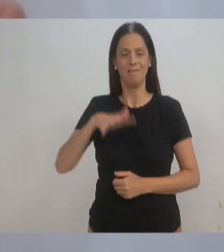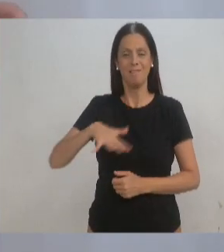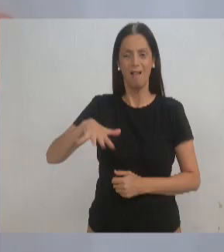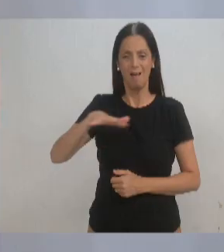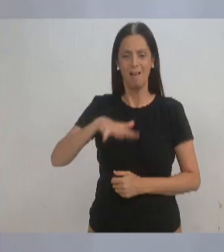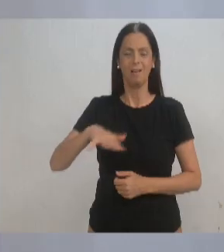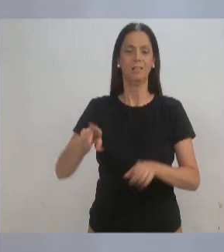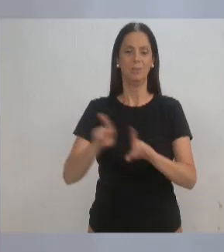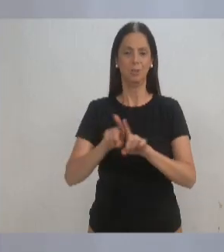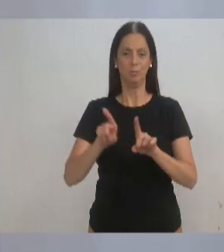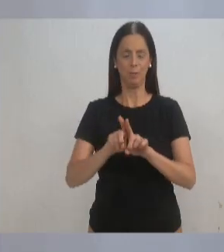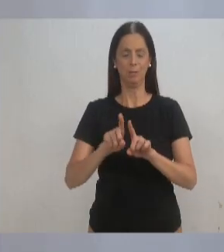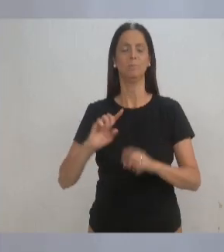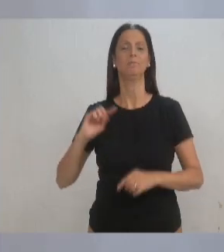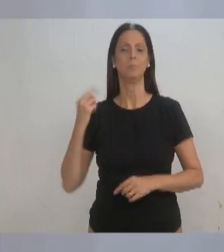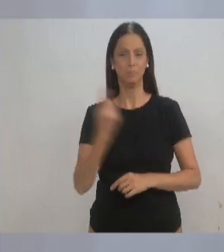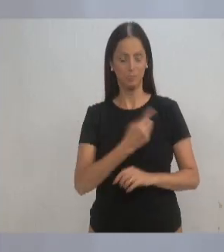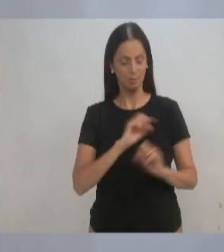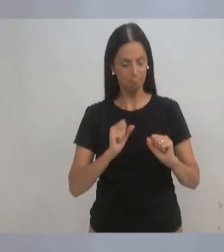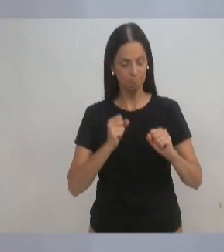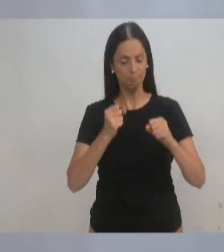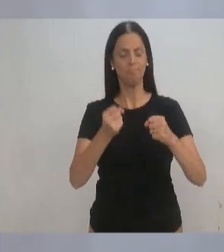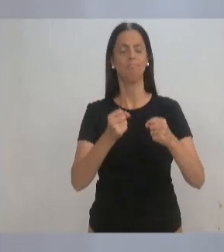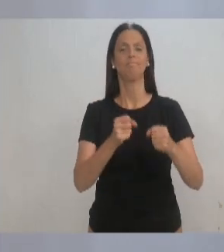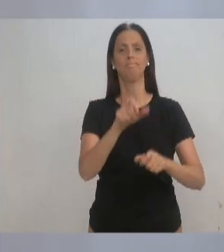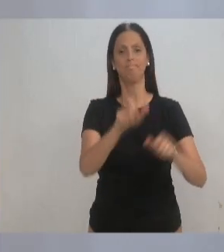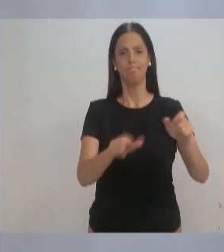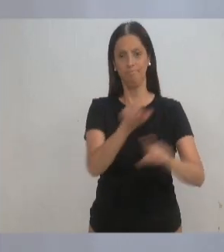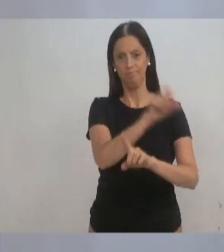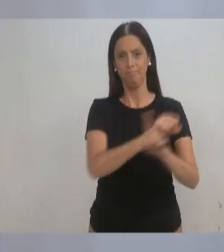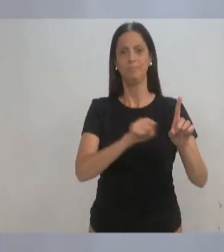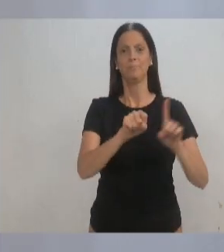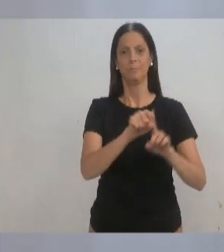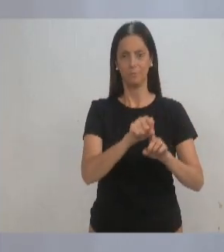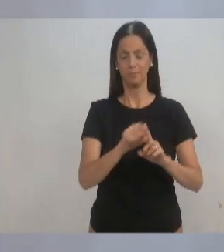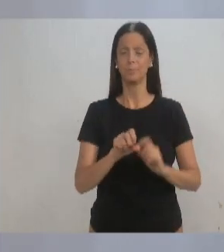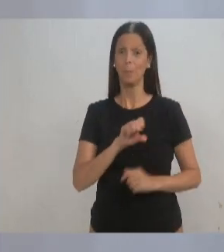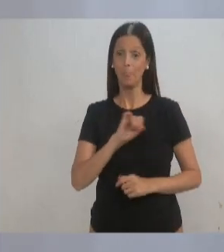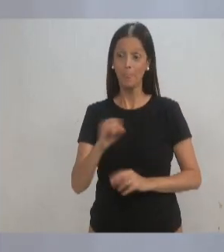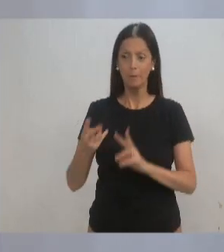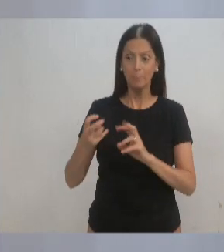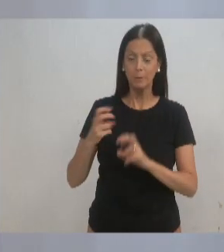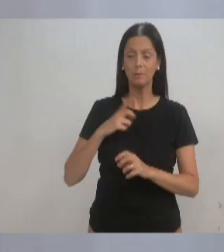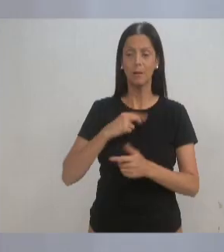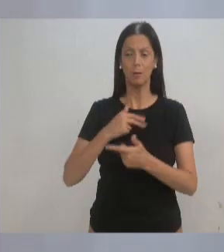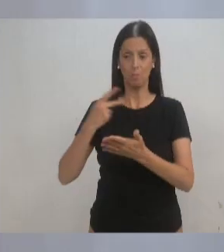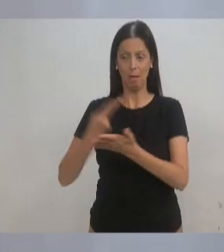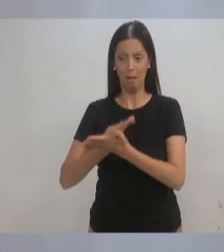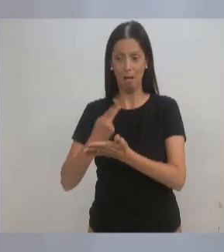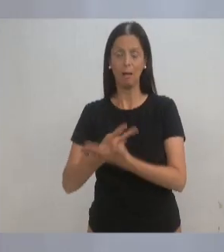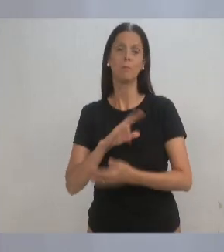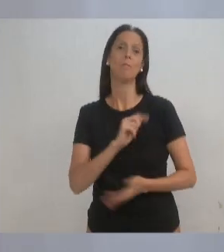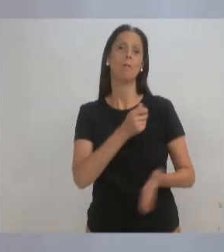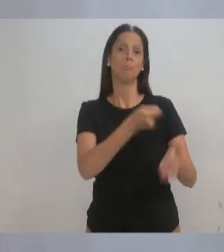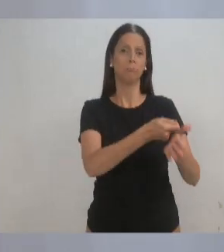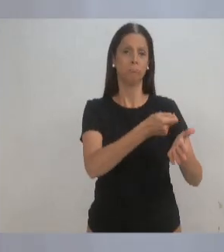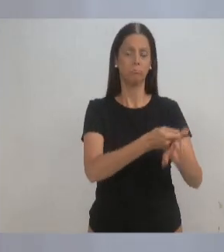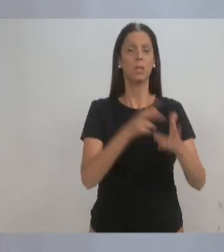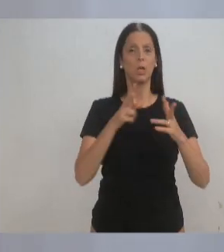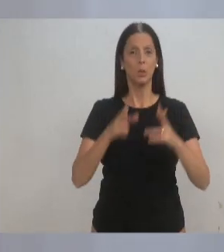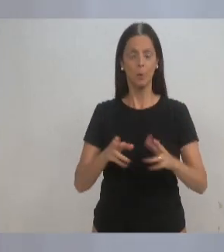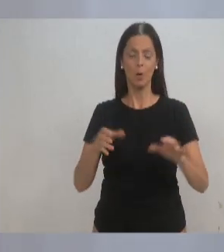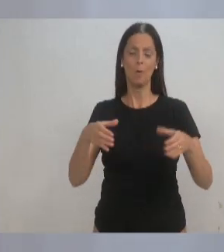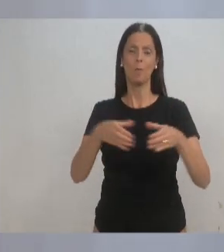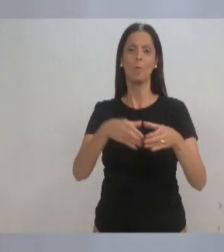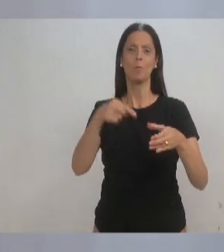que vão em defesa da nossa sociedade e que vão também fazer as devidas cobranças quando necessário for, a exemplo do que a comissão está fazendo aqui